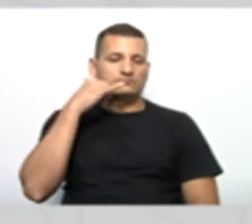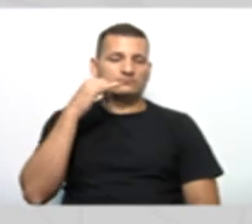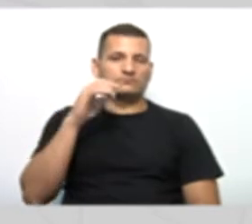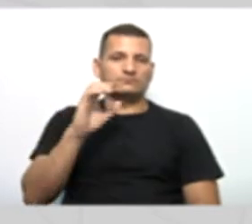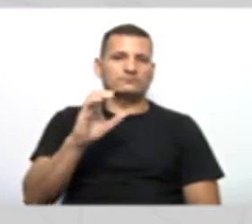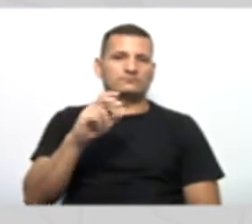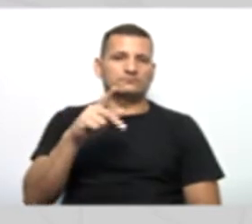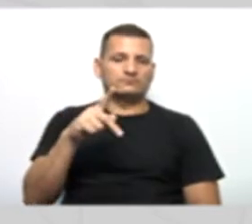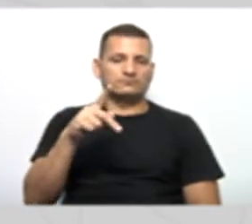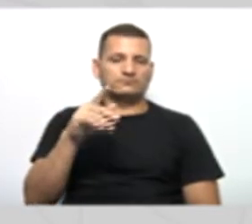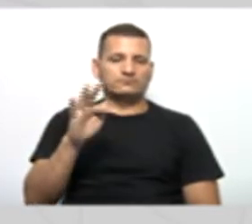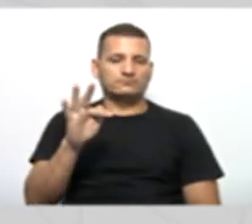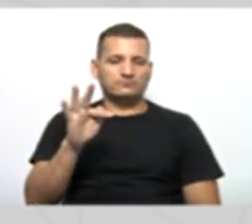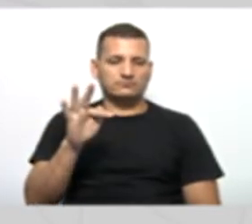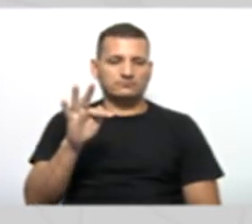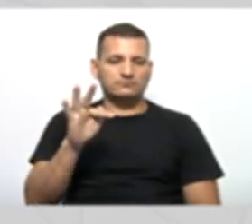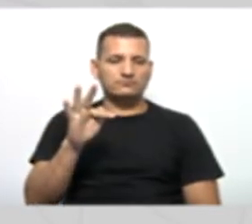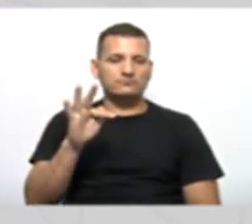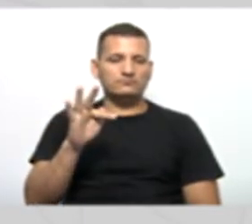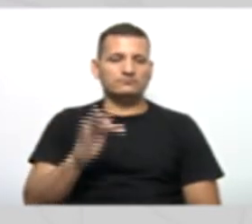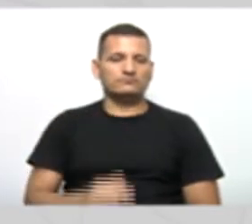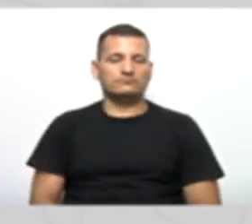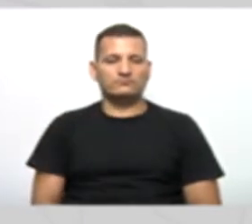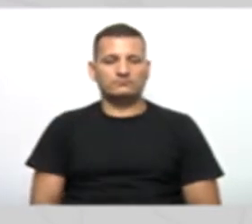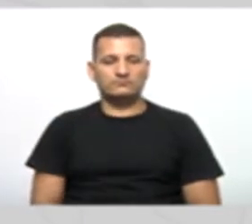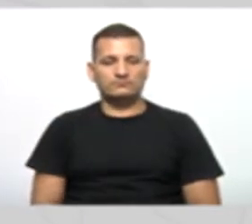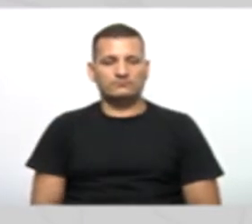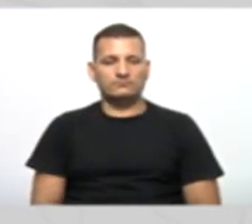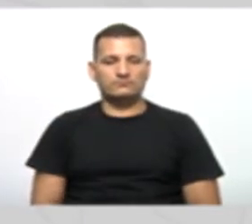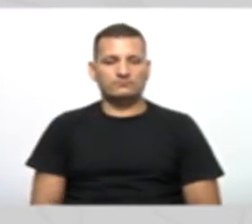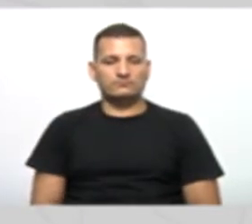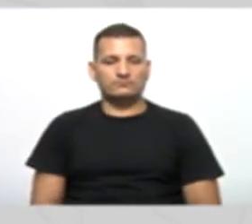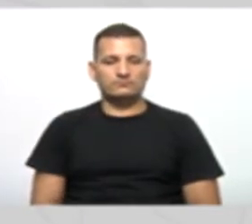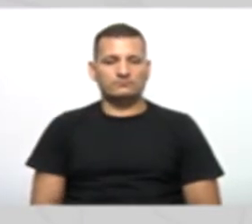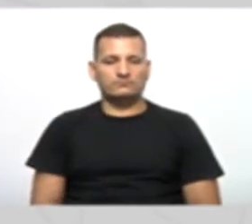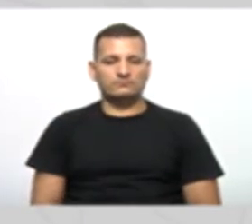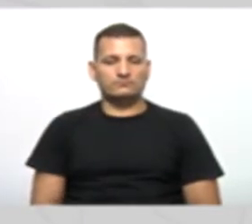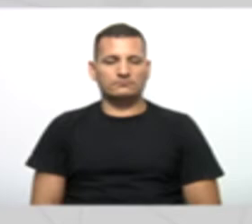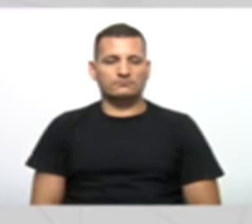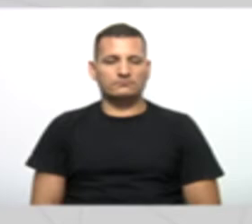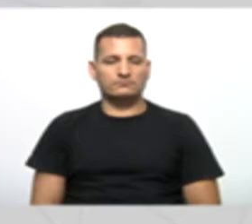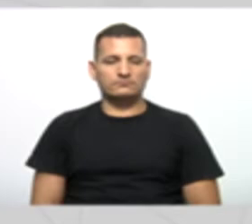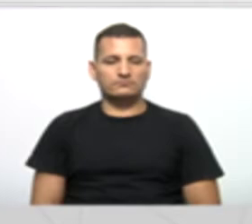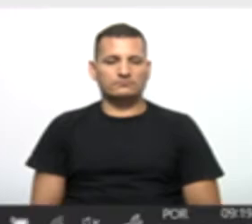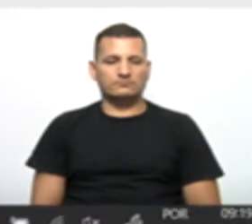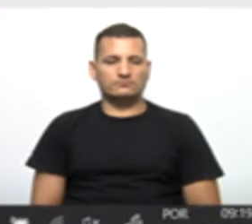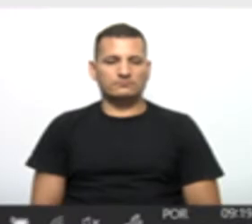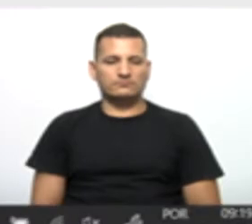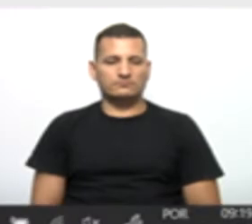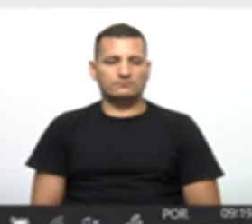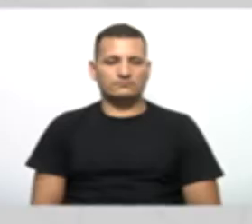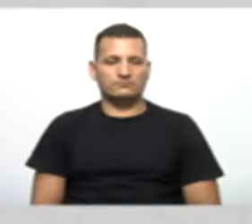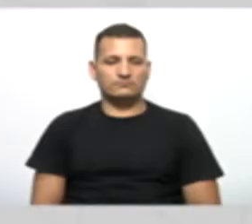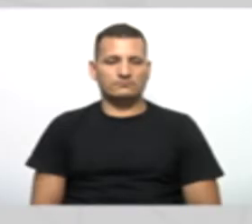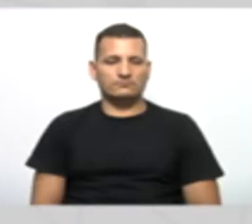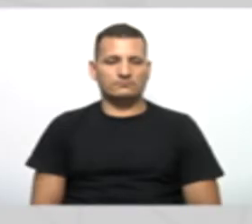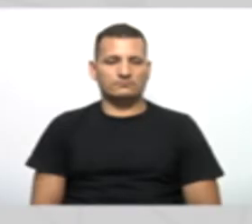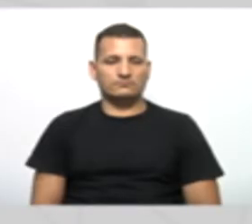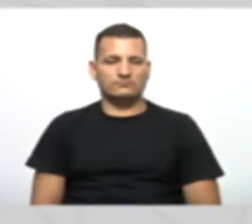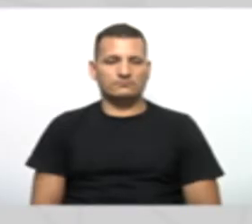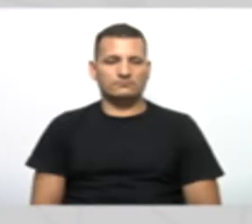campos número e CPF. Values. O número do telefone. E aqui o CPF.